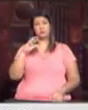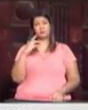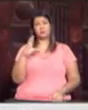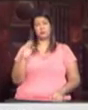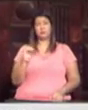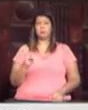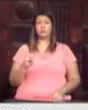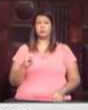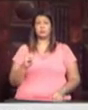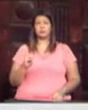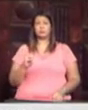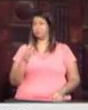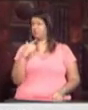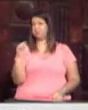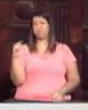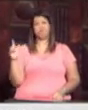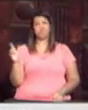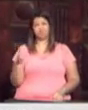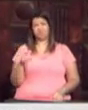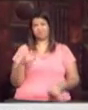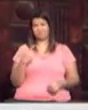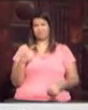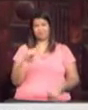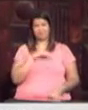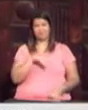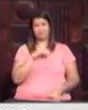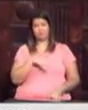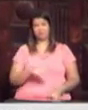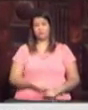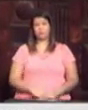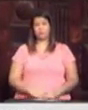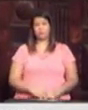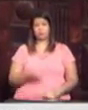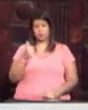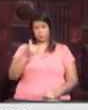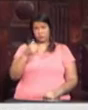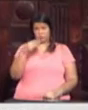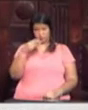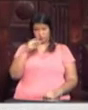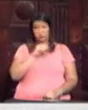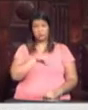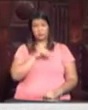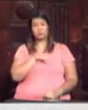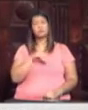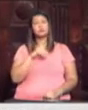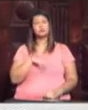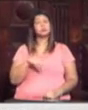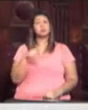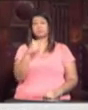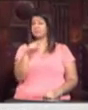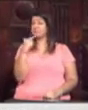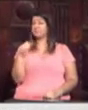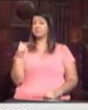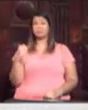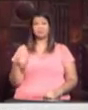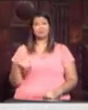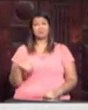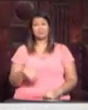mês de março e sequer fevereiro receberam. O 13º salário, nem em